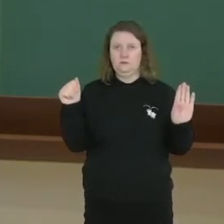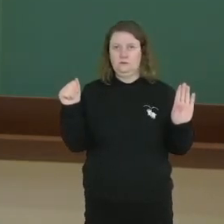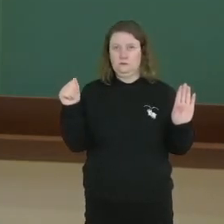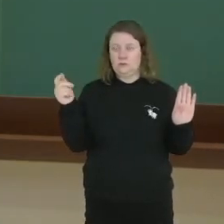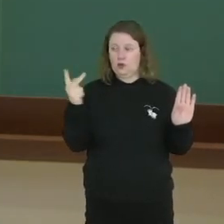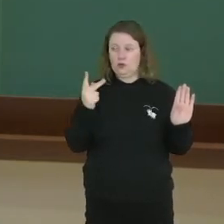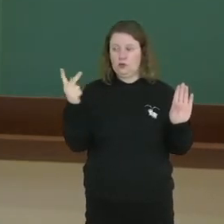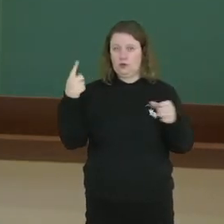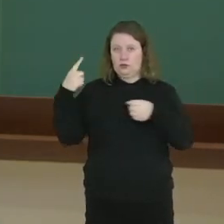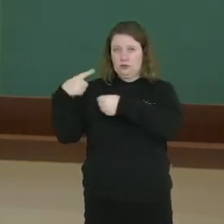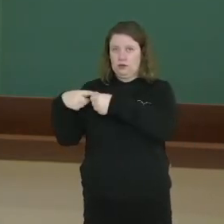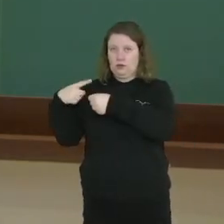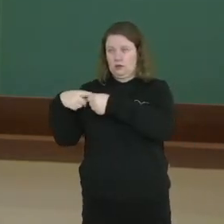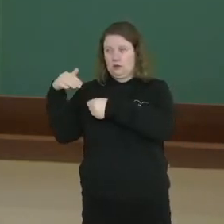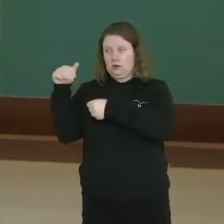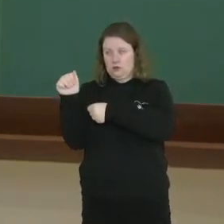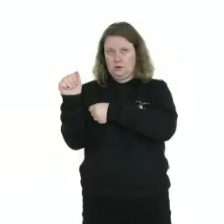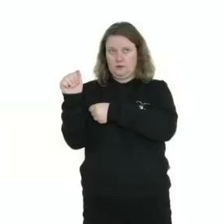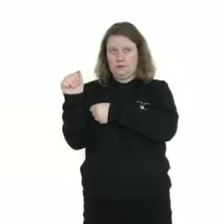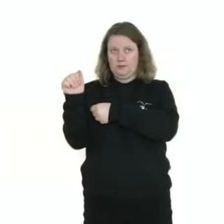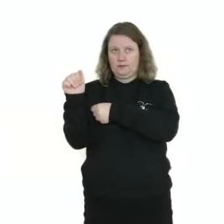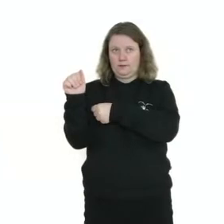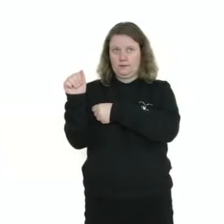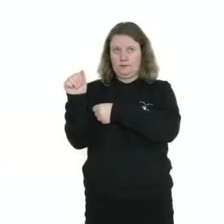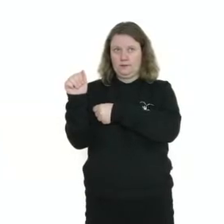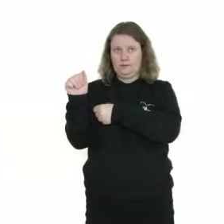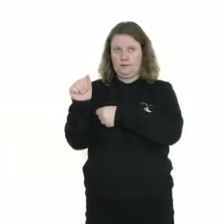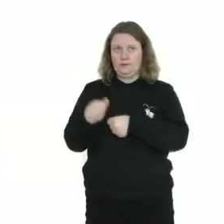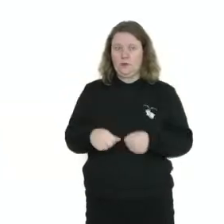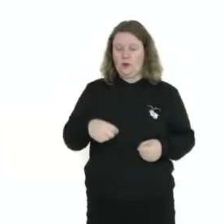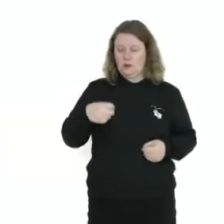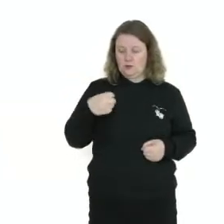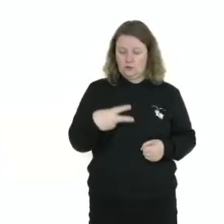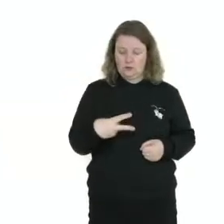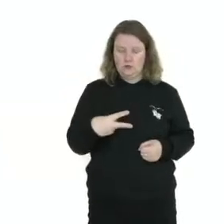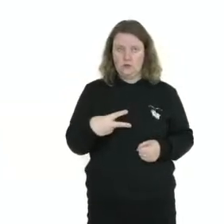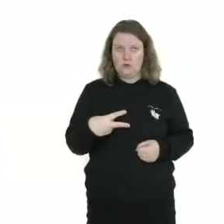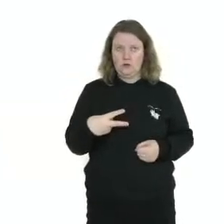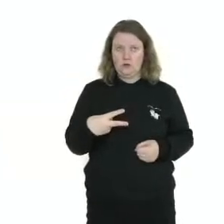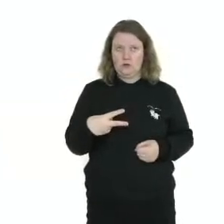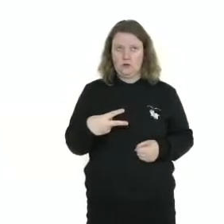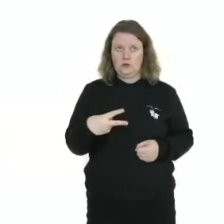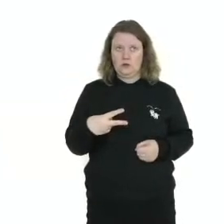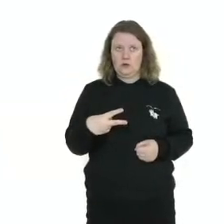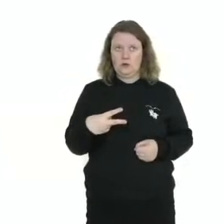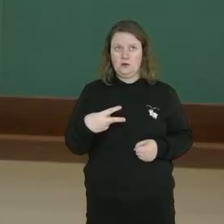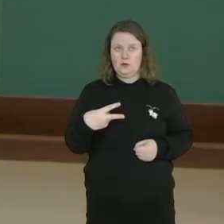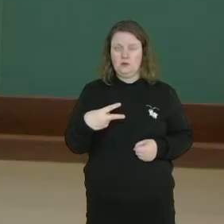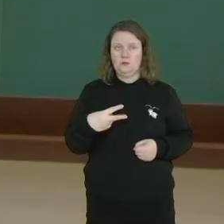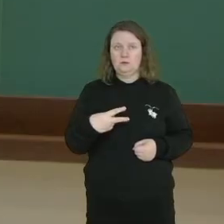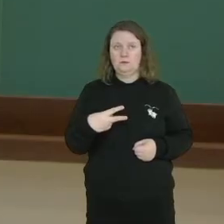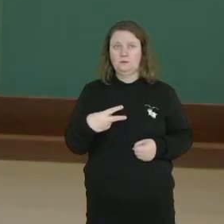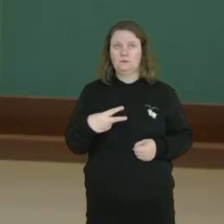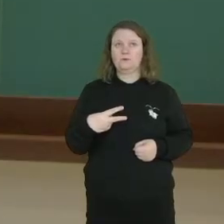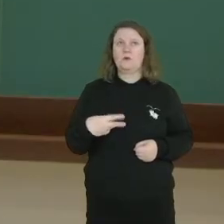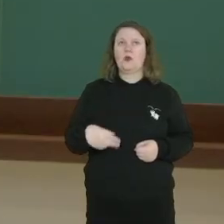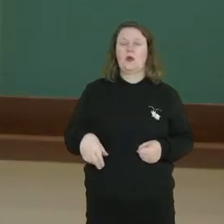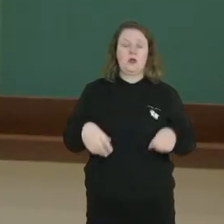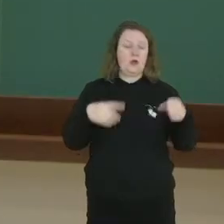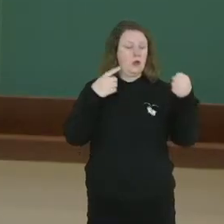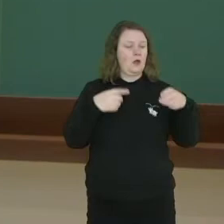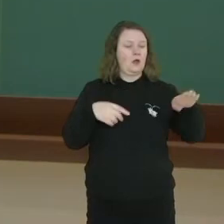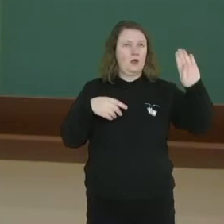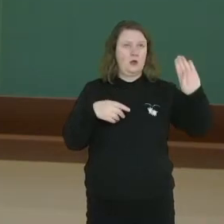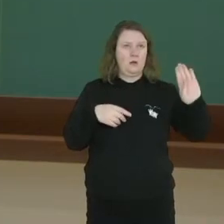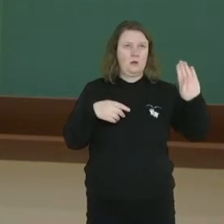bom? Então a cidade A fica aqui em 2 para X e 4 para Y. E a cidade B fica em